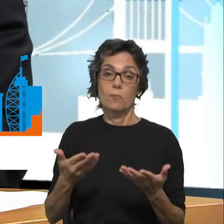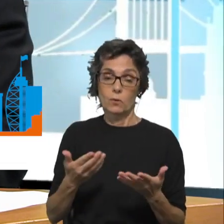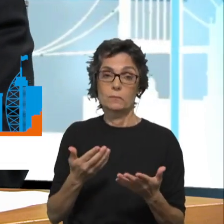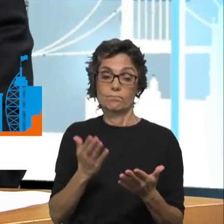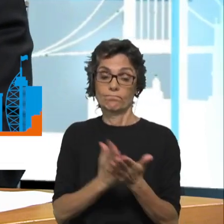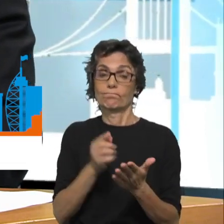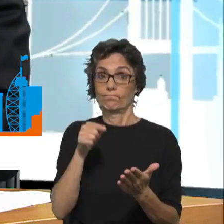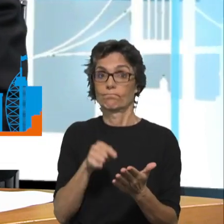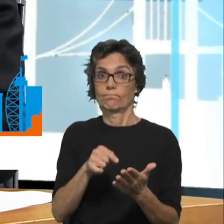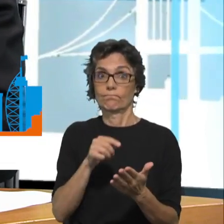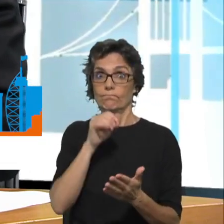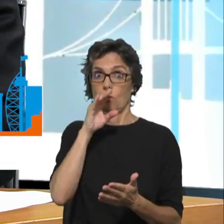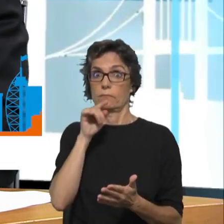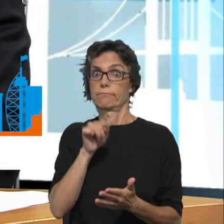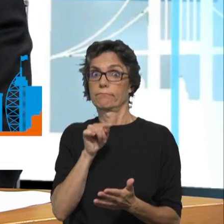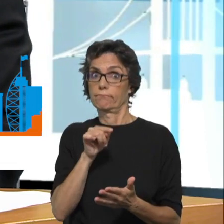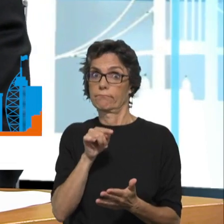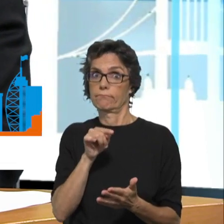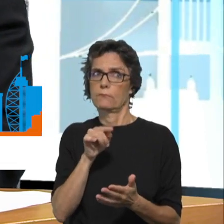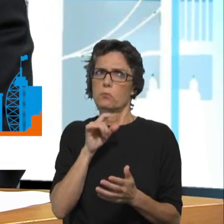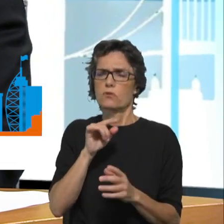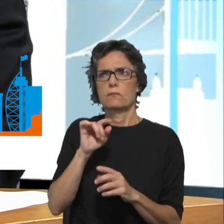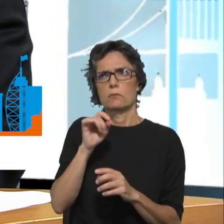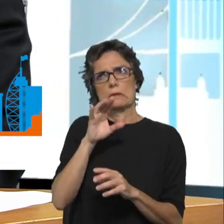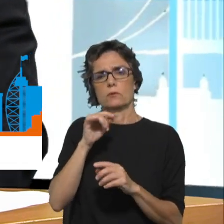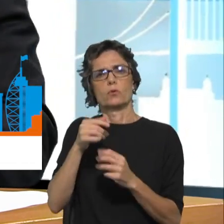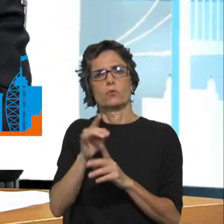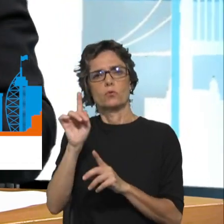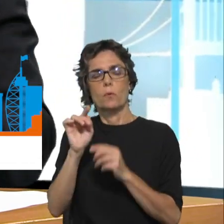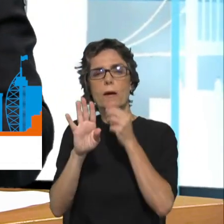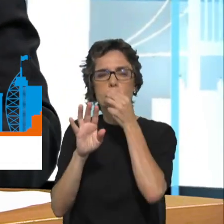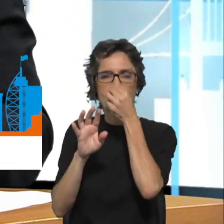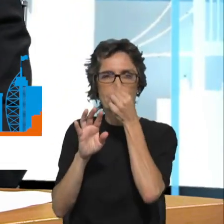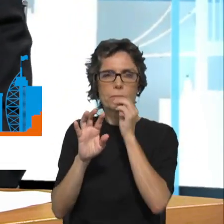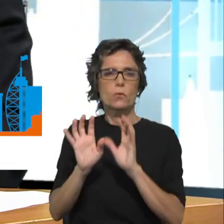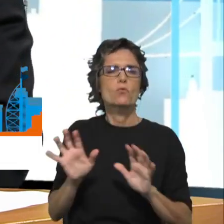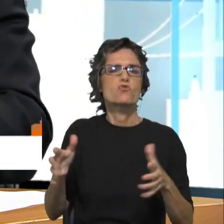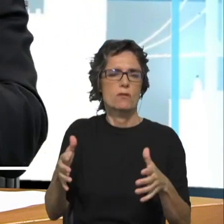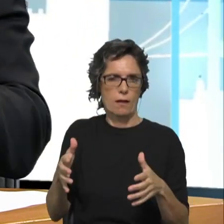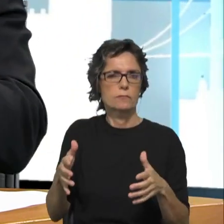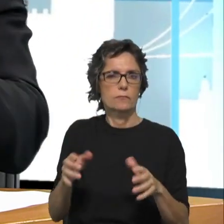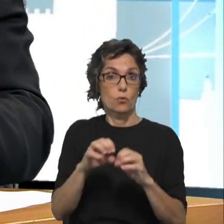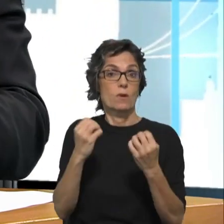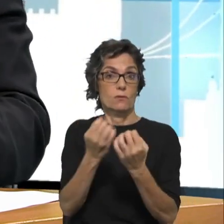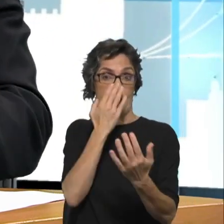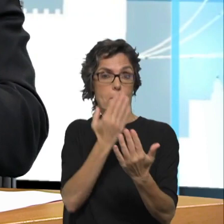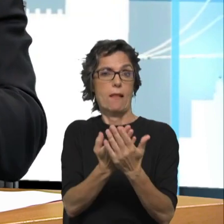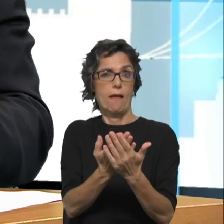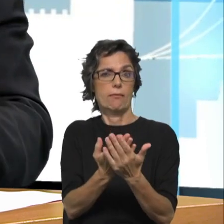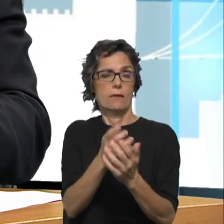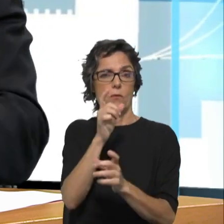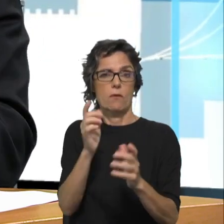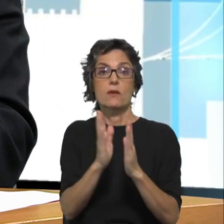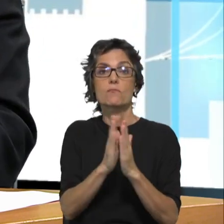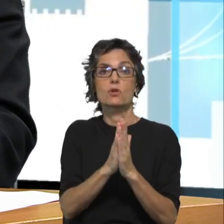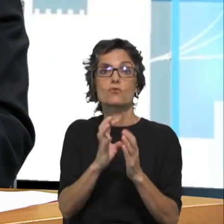mais surpreendente, talvez não para todos, mas se pensarmos um bocadinho no ar dos tempos, de que uma sociedade cada vez mais laica, onde as pessoas não vão